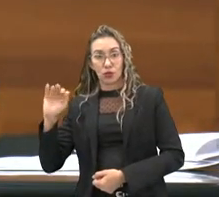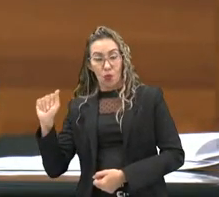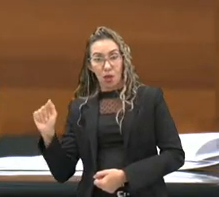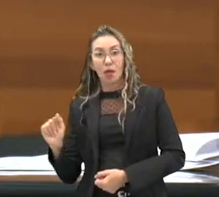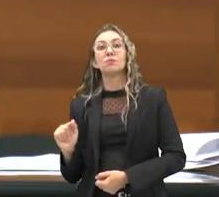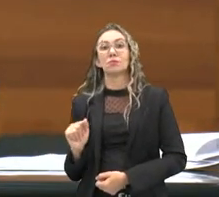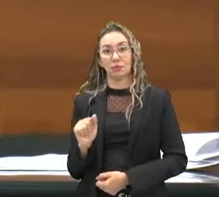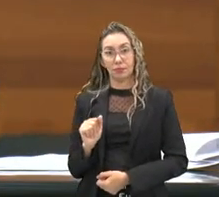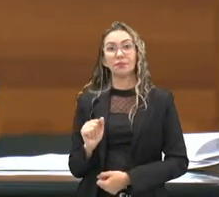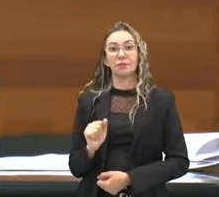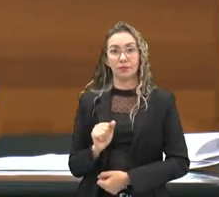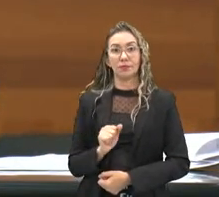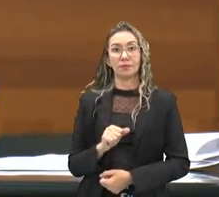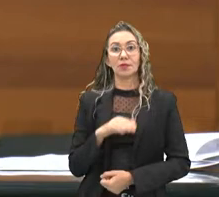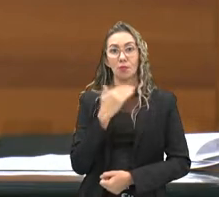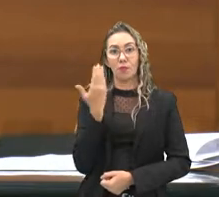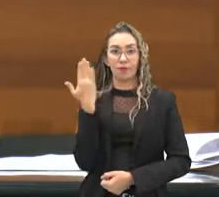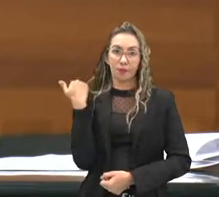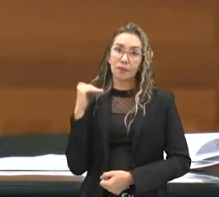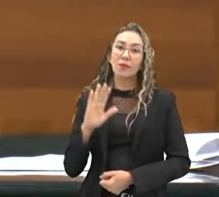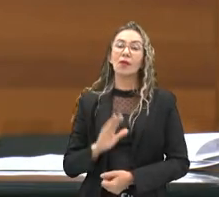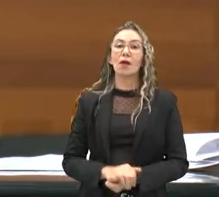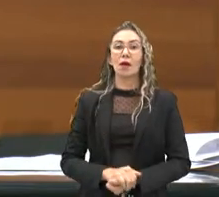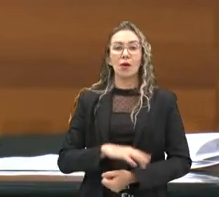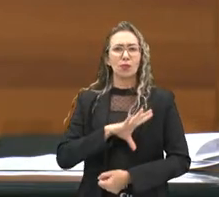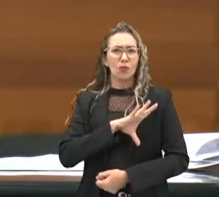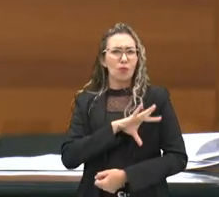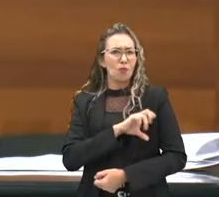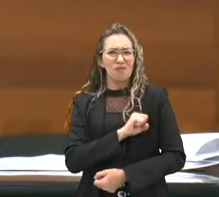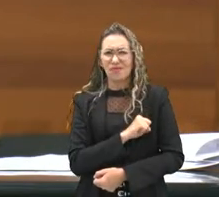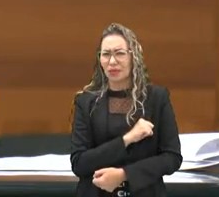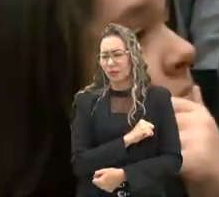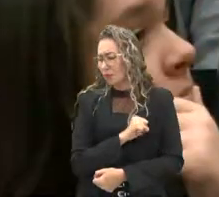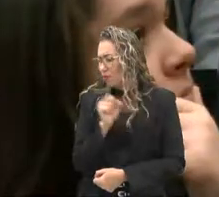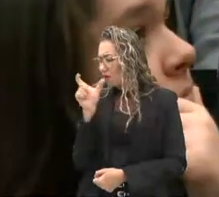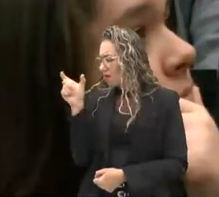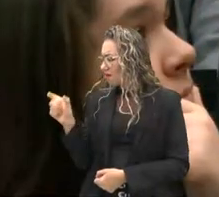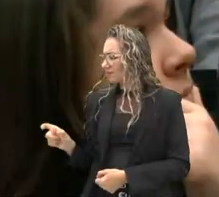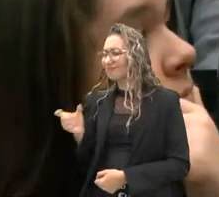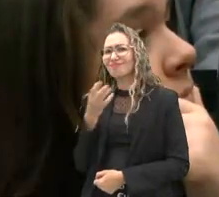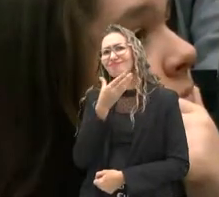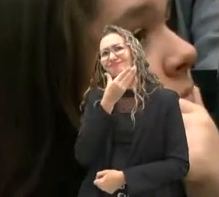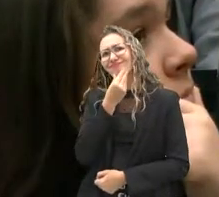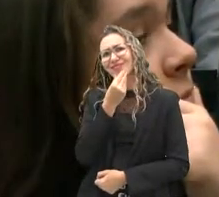Miller. O amor incondicional de Filinto e Consuelo